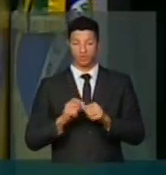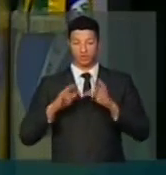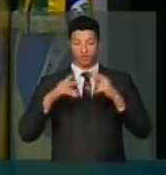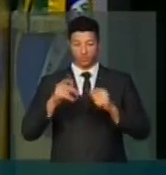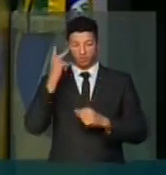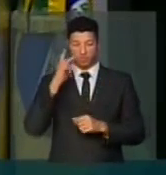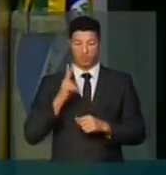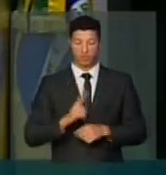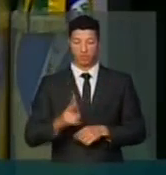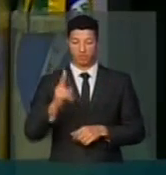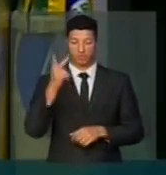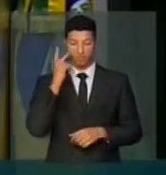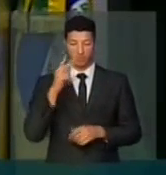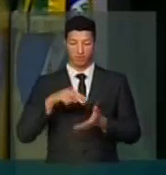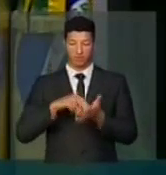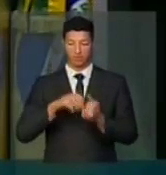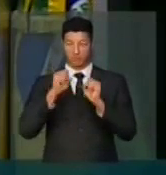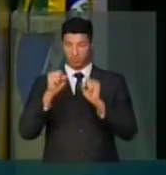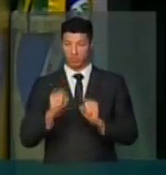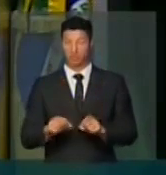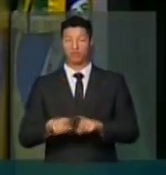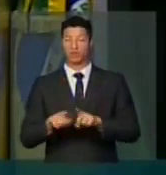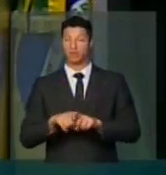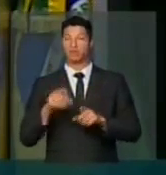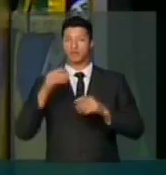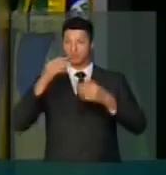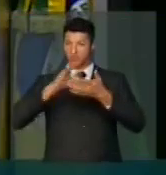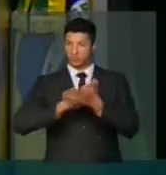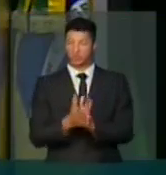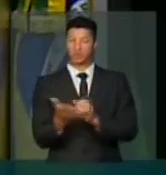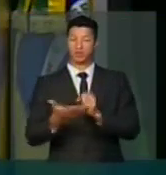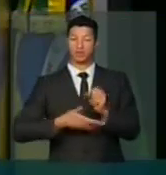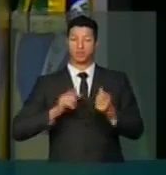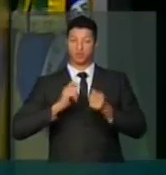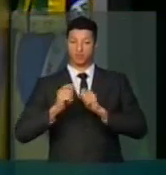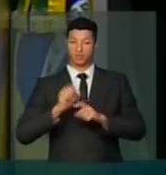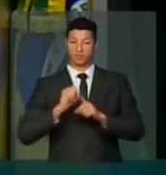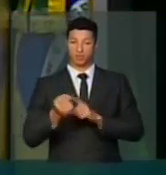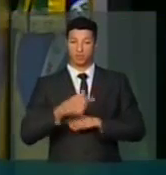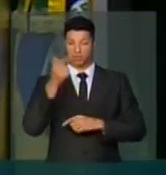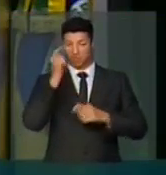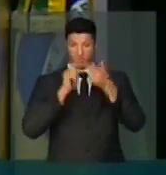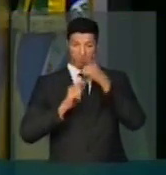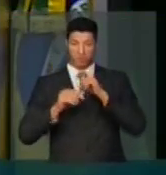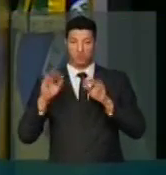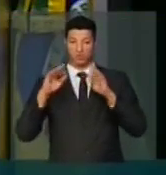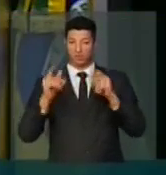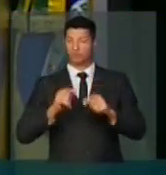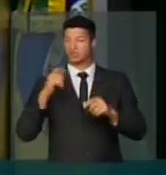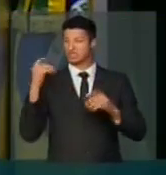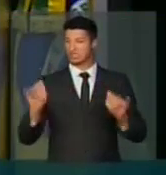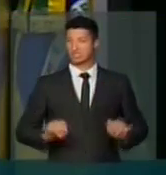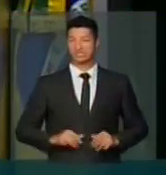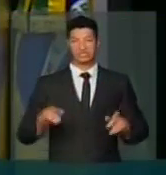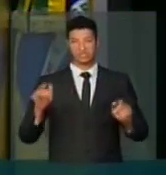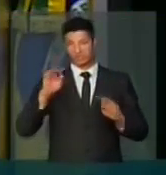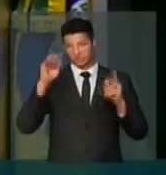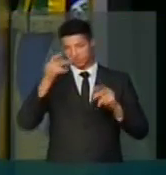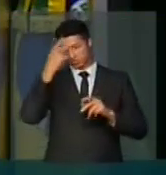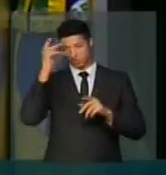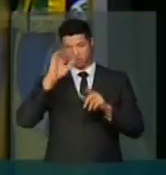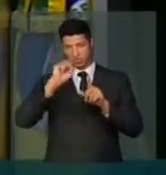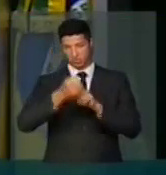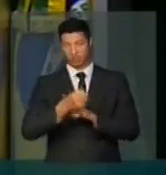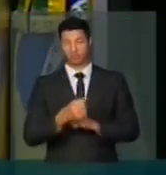tudo para se manter no poder, inclusive destruir as bases econômicas e sociais conseguidas a tão duras penas com o esforço de toda a